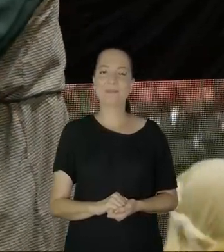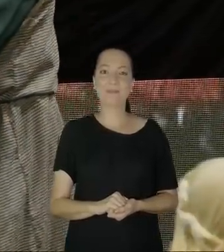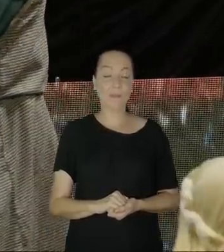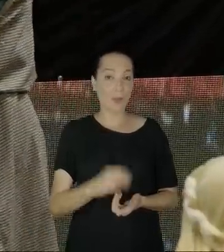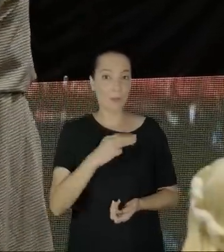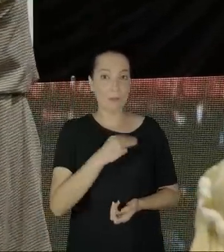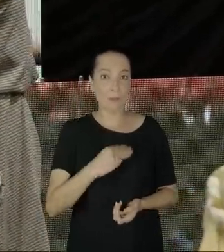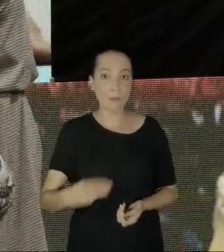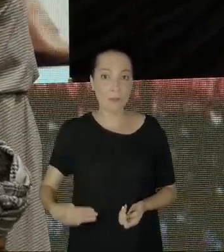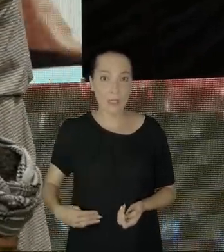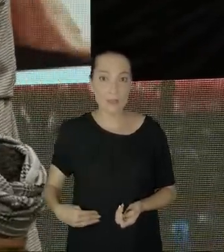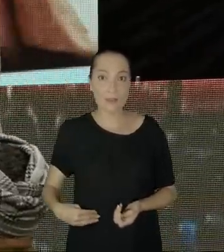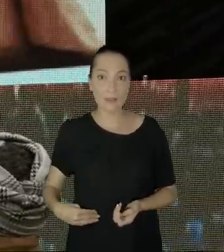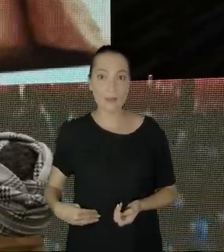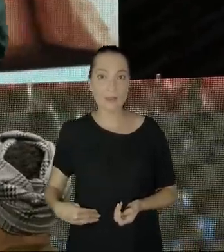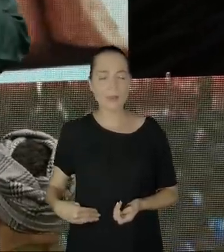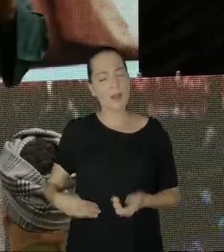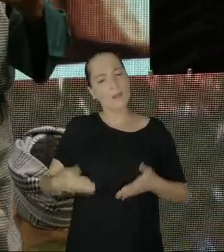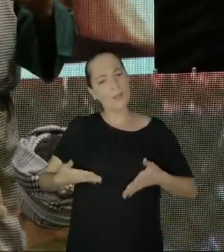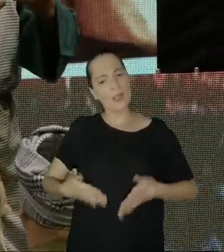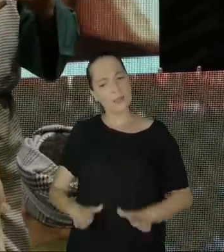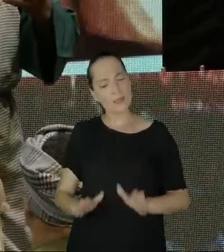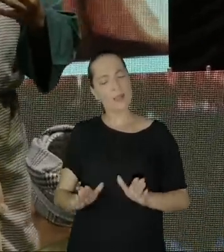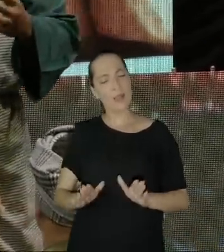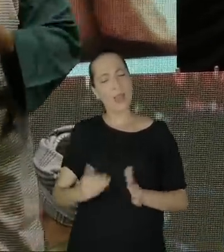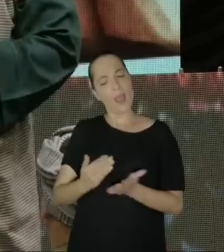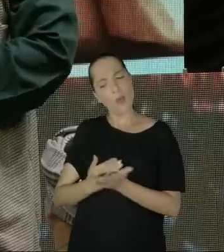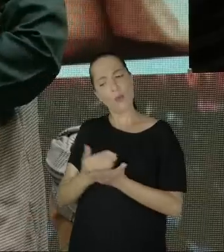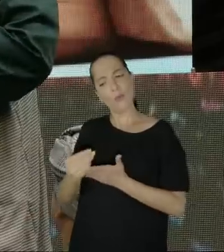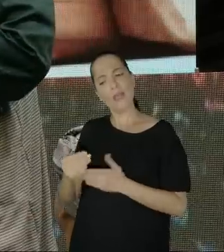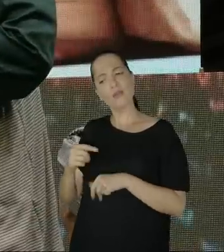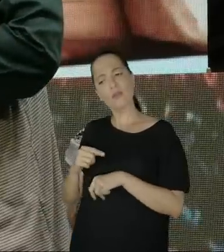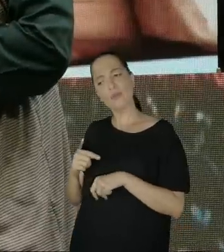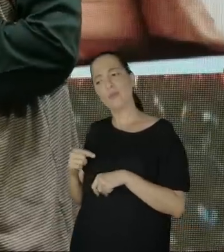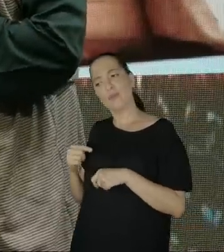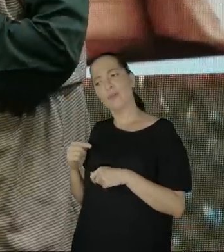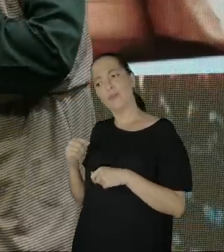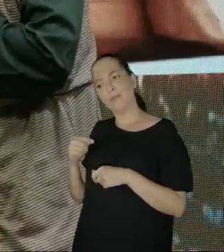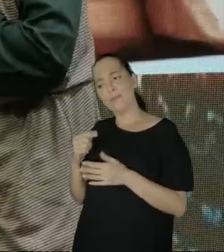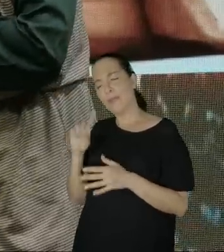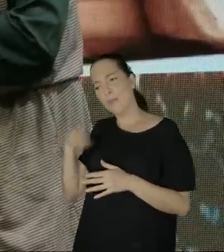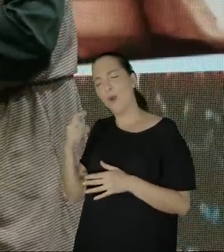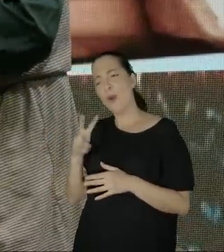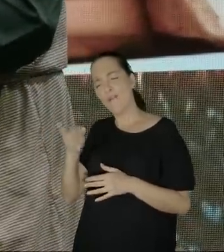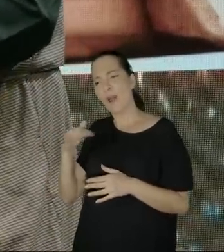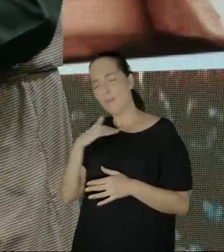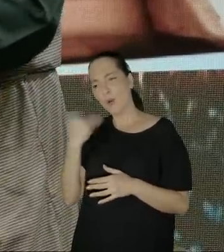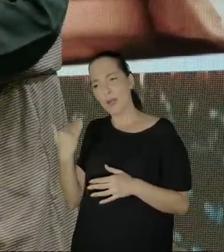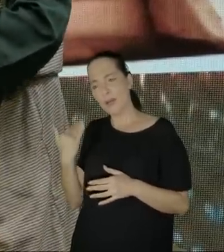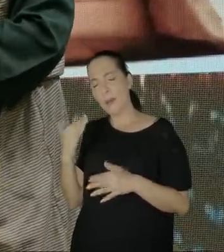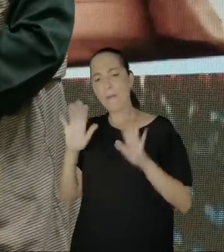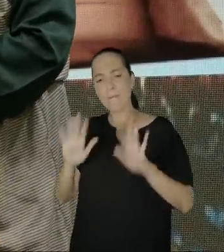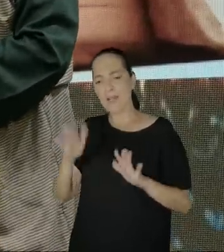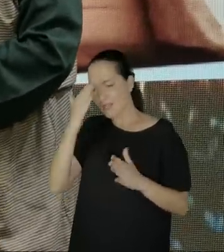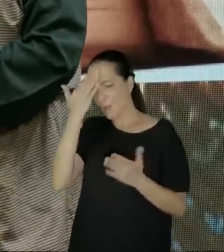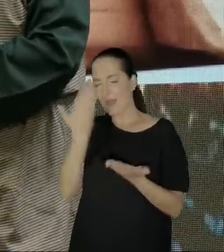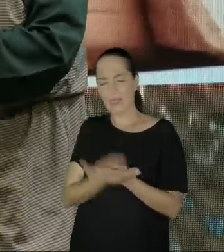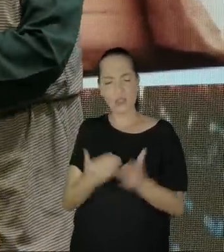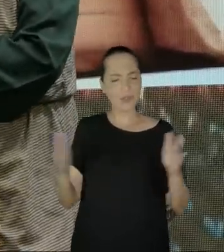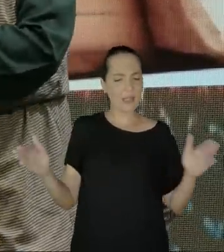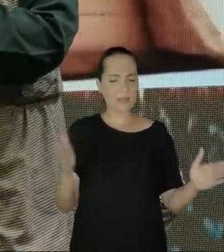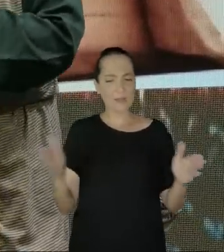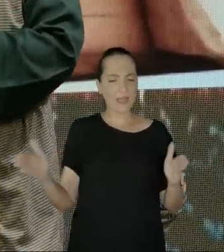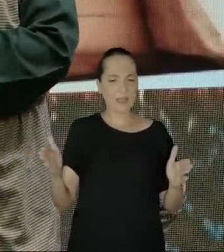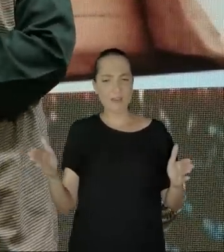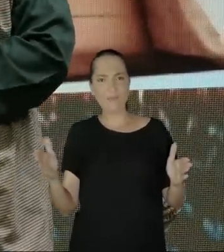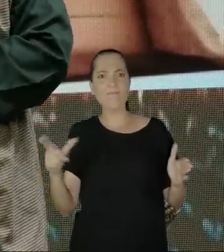Mestre, o nascimento é o princípio para a morte, mas acredito que deve haver algo a mais para os homens